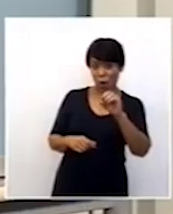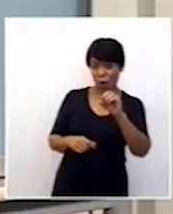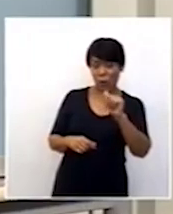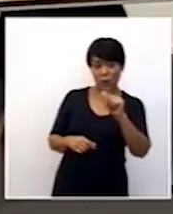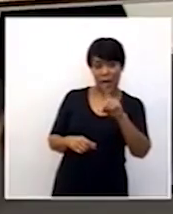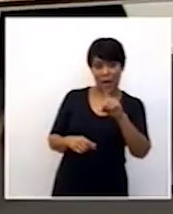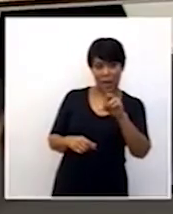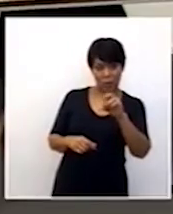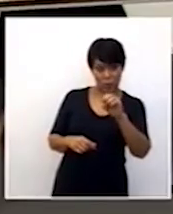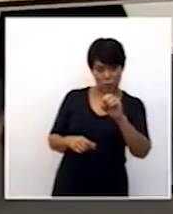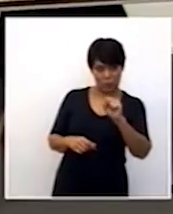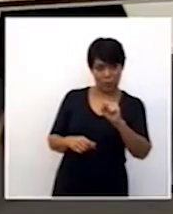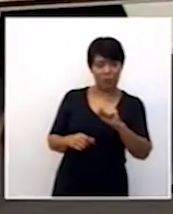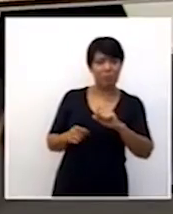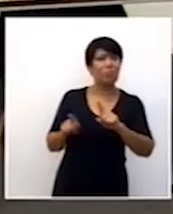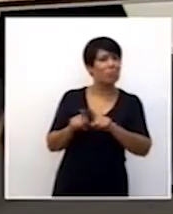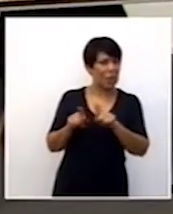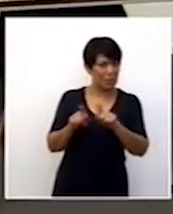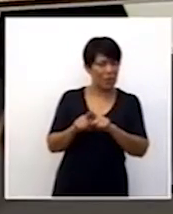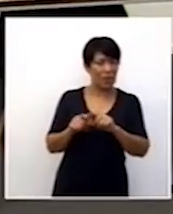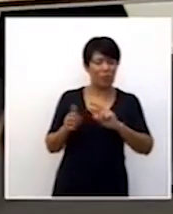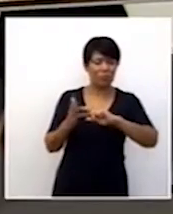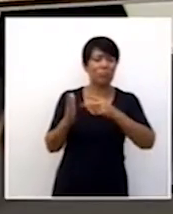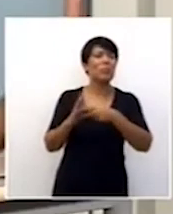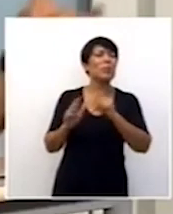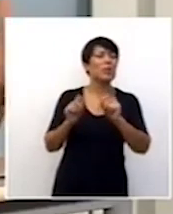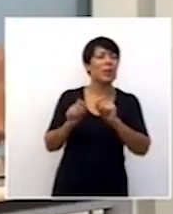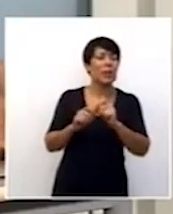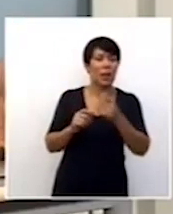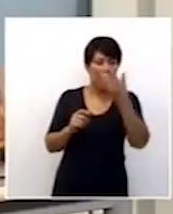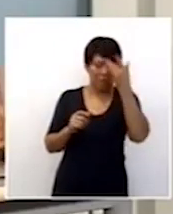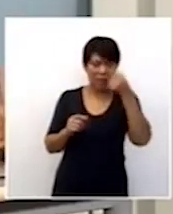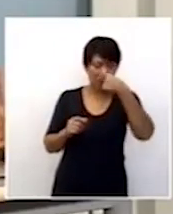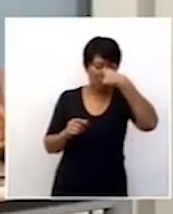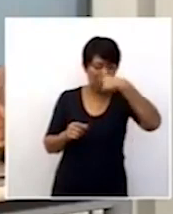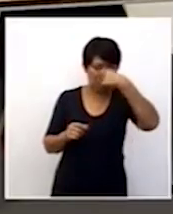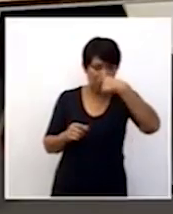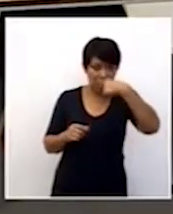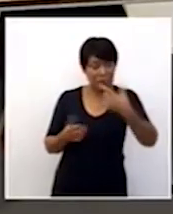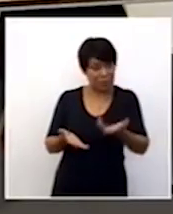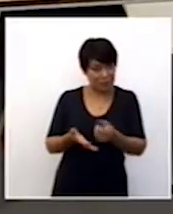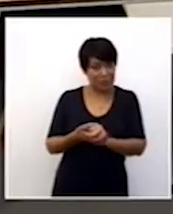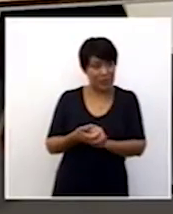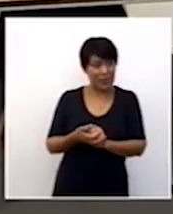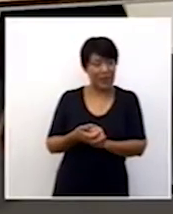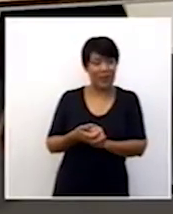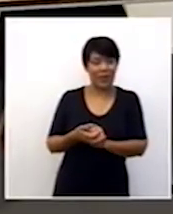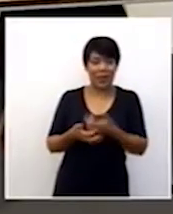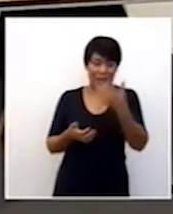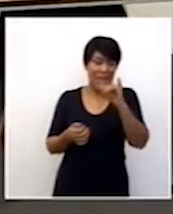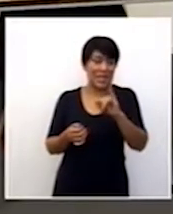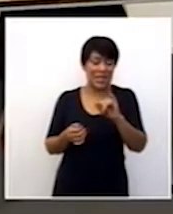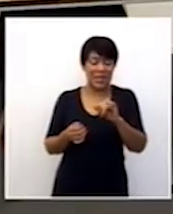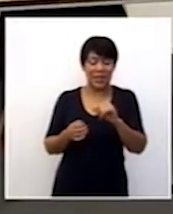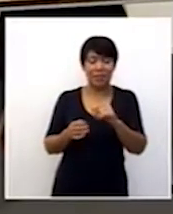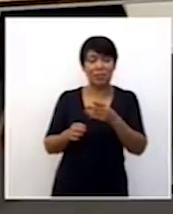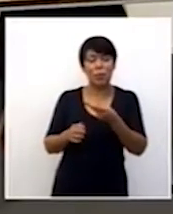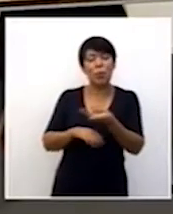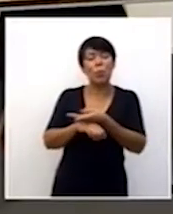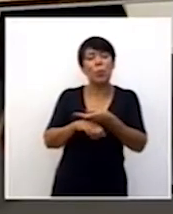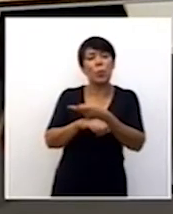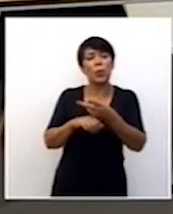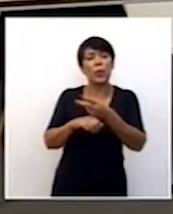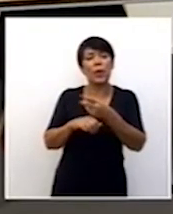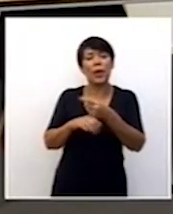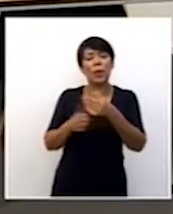seu primitivo. Verdade. Encatarroados vem de catarro. Se a gente quebra a palavra, né, busca o radical da palavra,